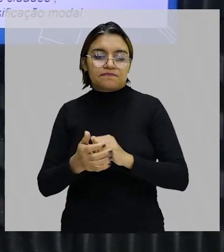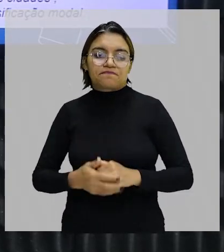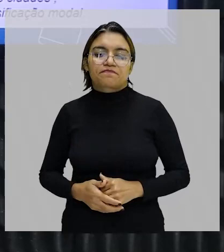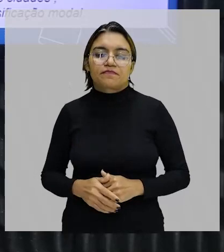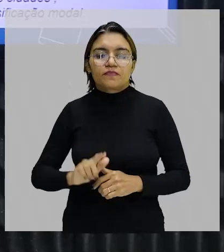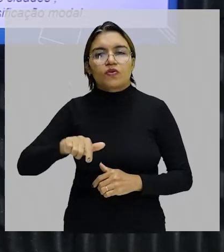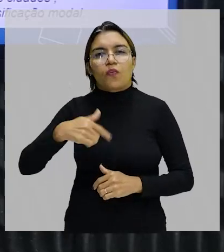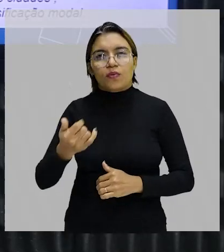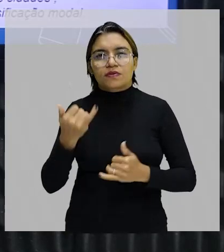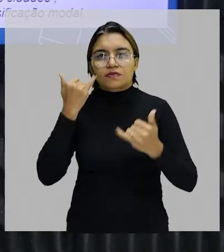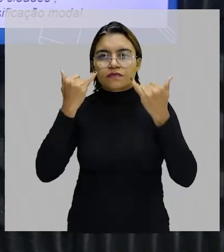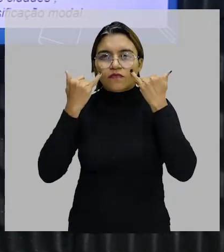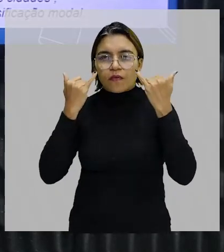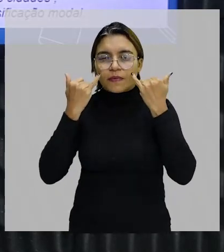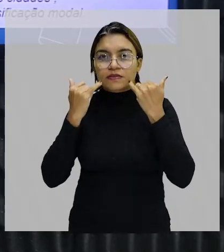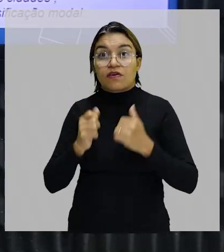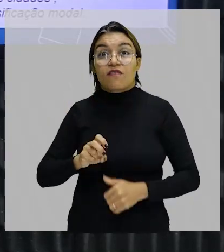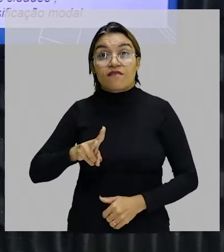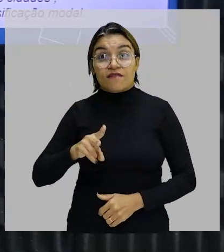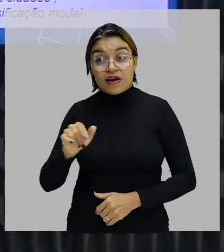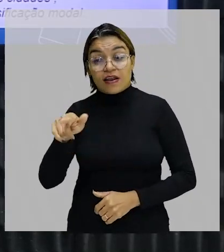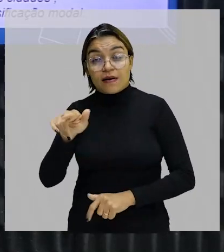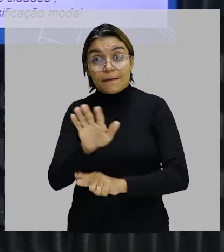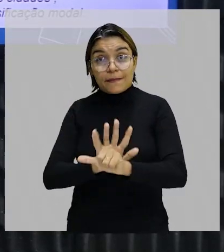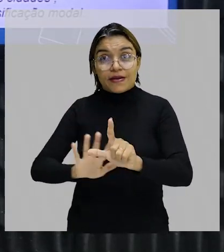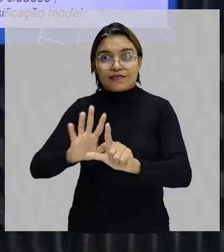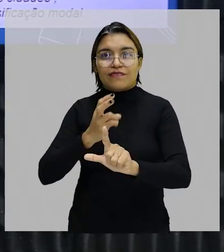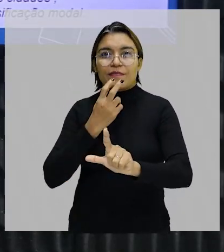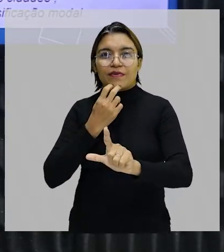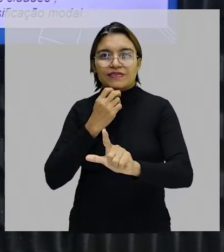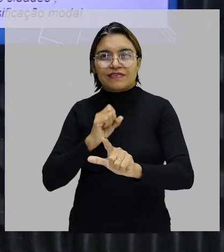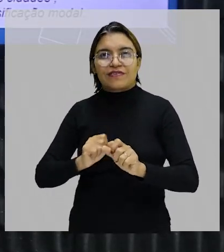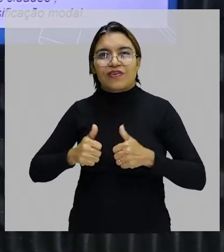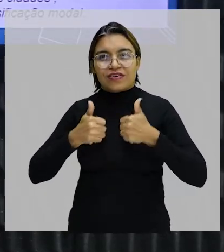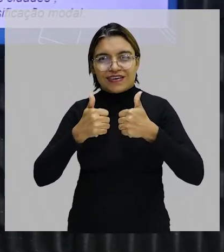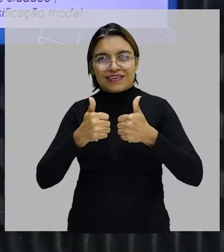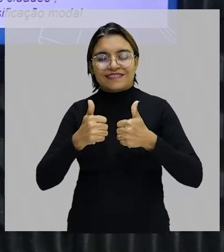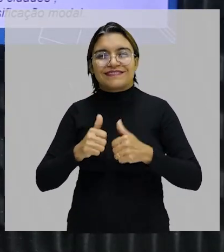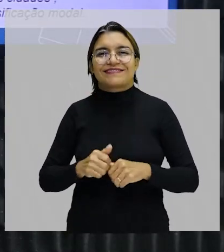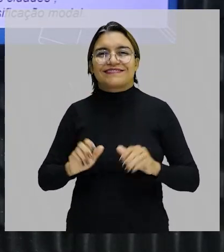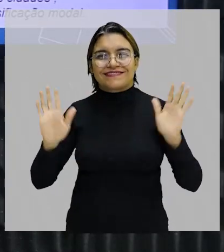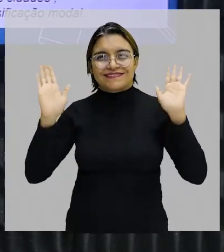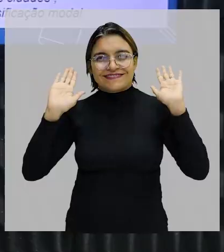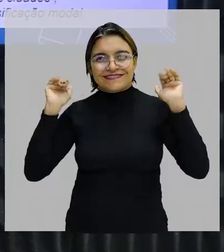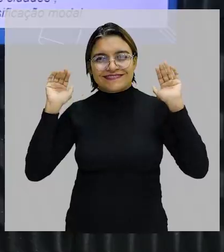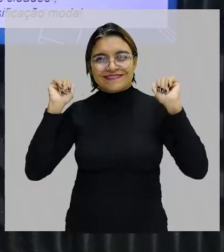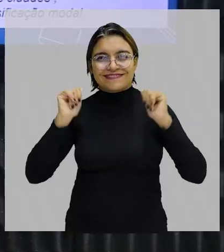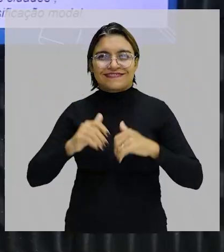e outras informações, nos procure na plataforma Gonçalves Dias. Valeu demais!